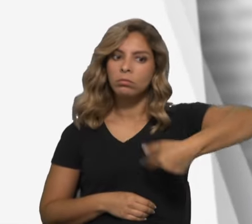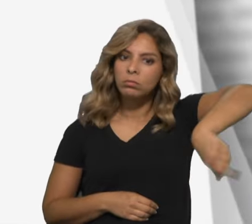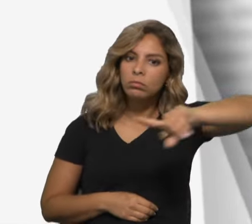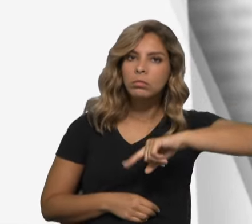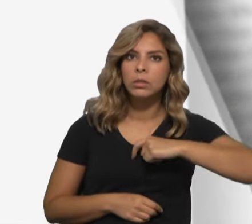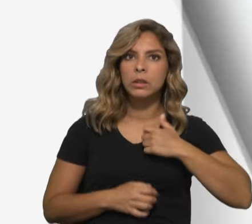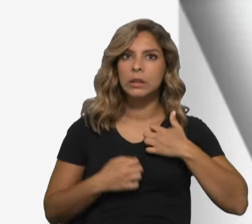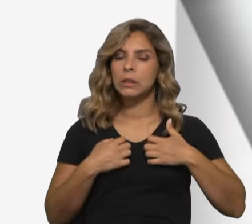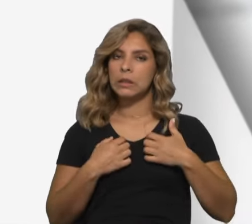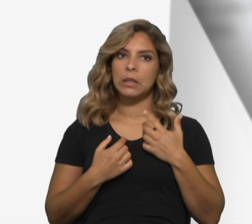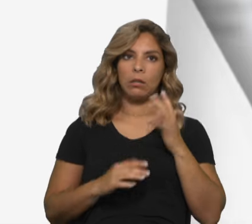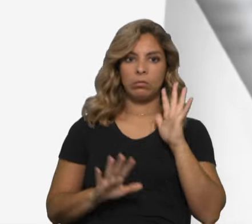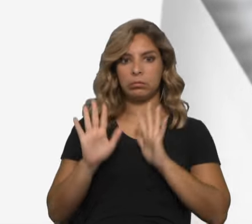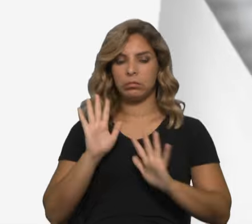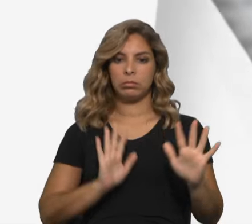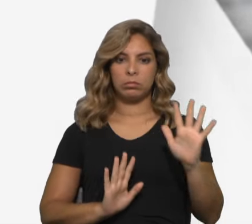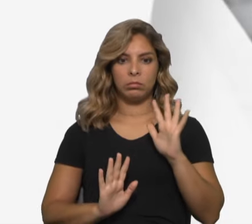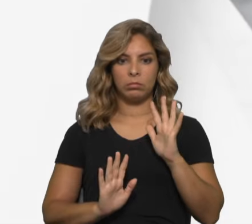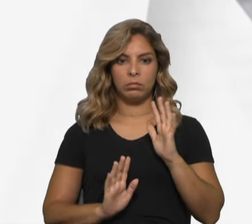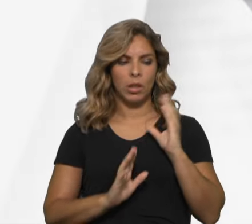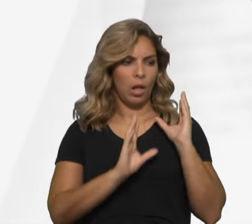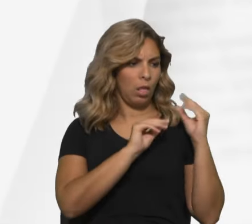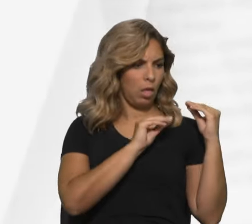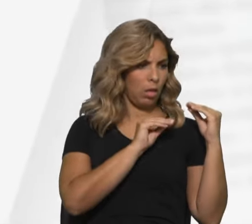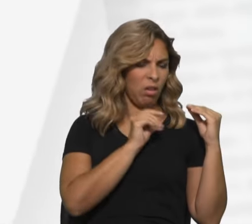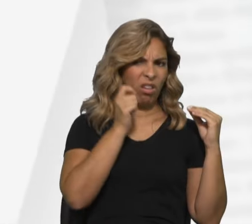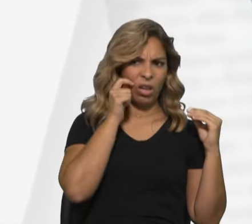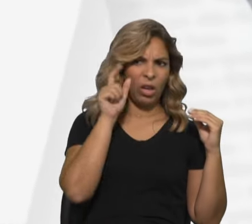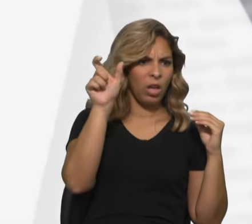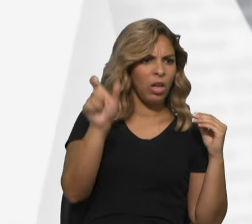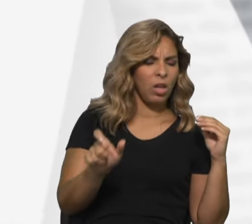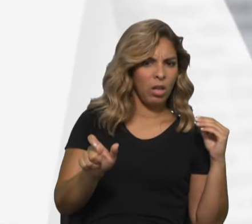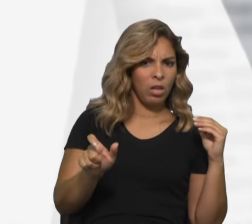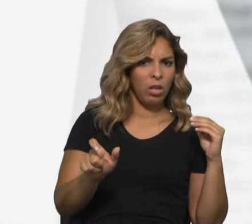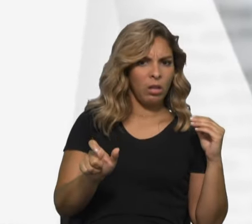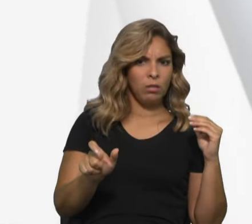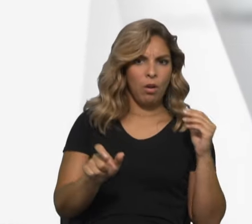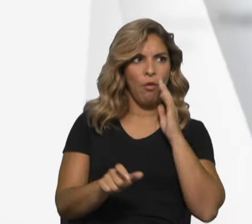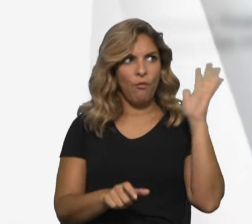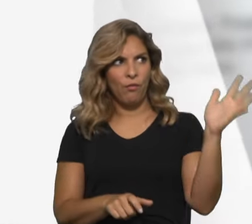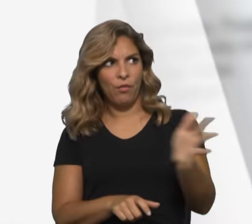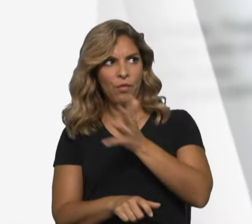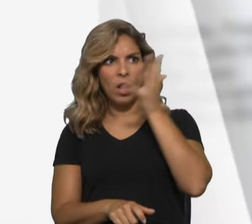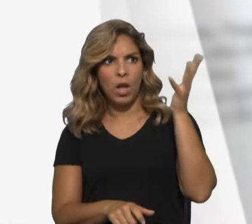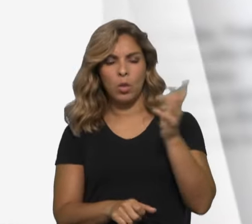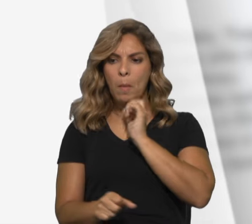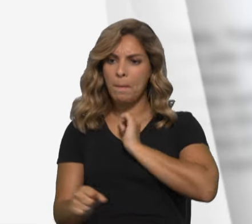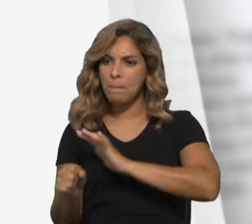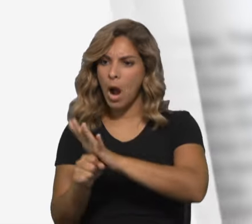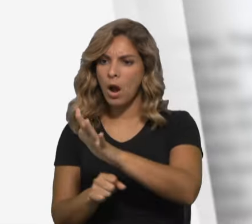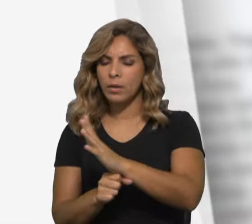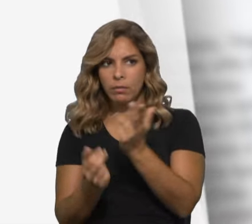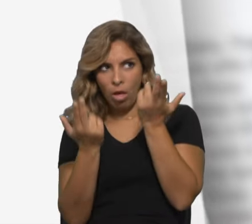e diziam uns para os outros: "Quem é este homem que até o vento e o mar lhe obedecem?"